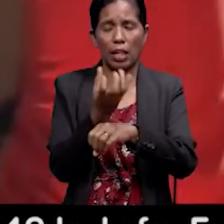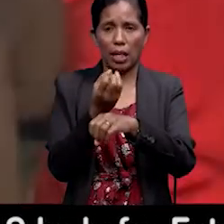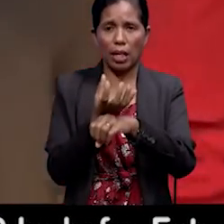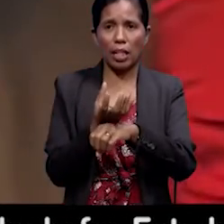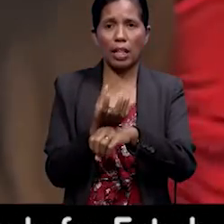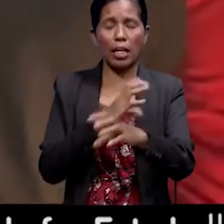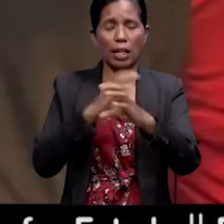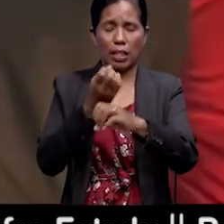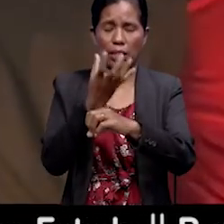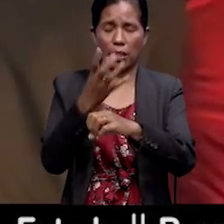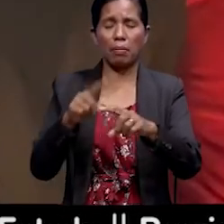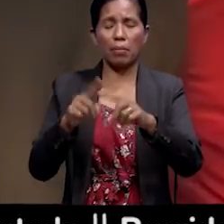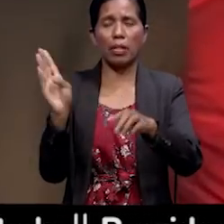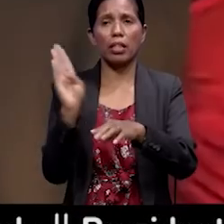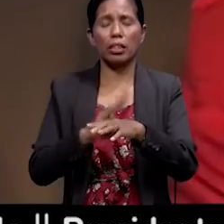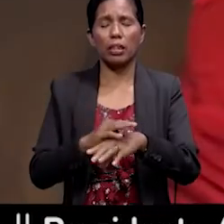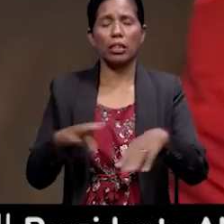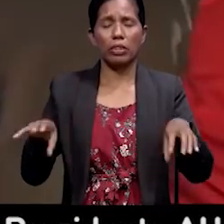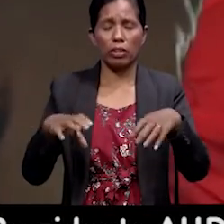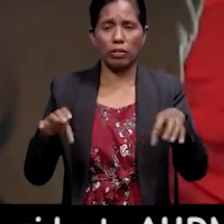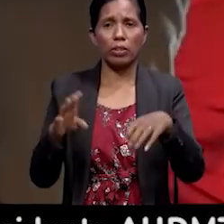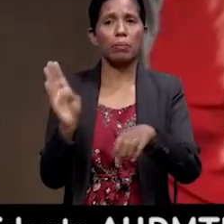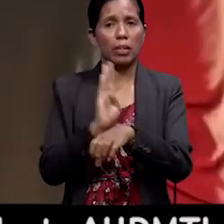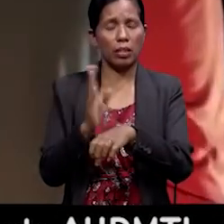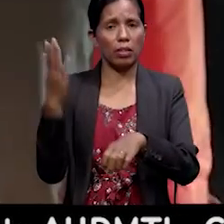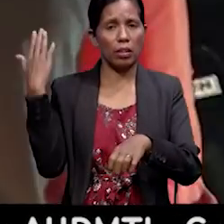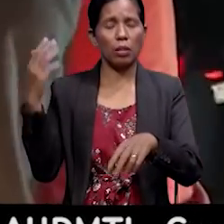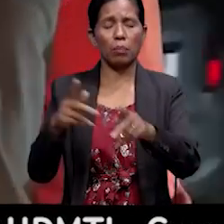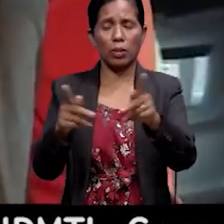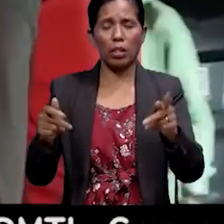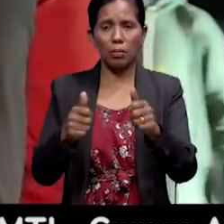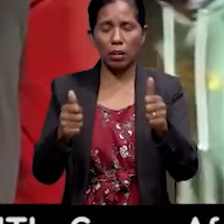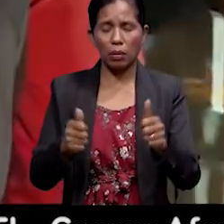telefone, mas bem ocupado o serviço selo que é posto administrativo